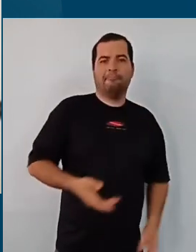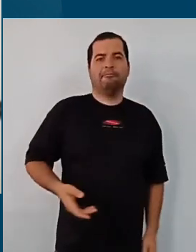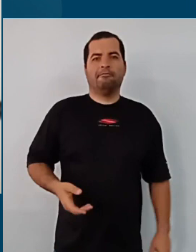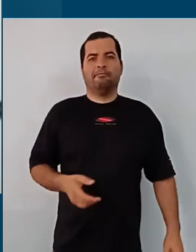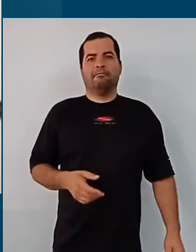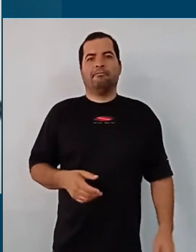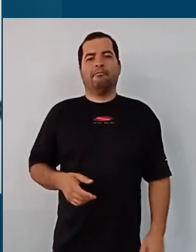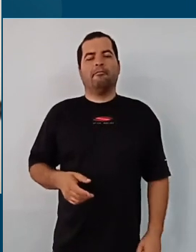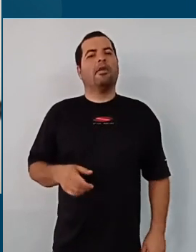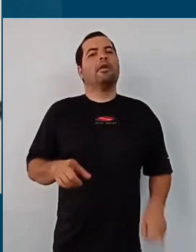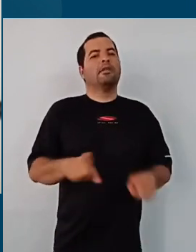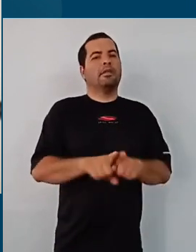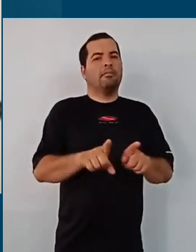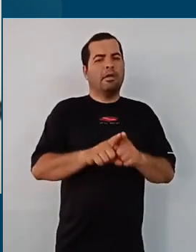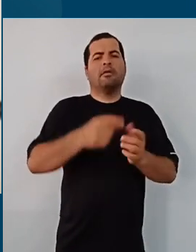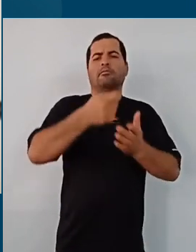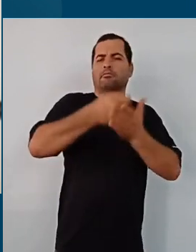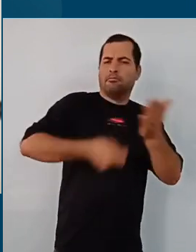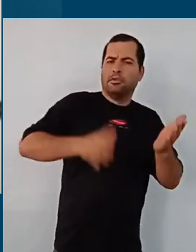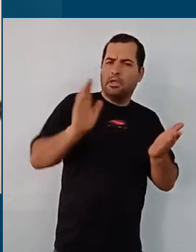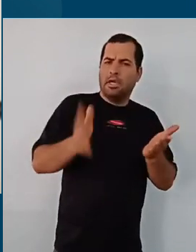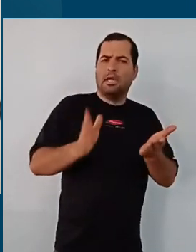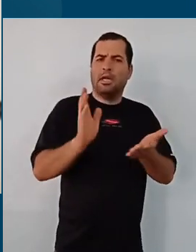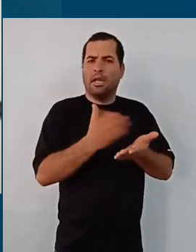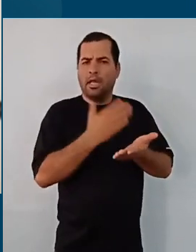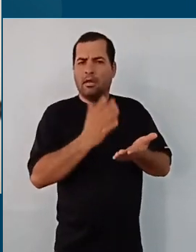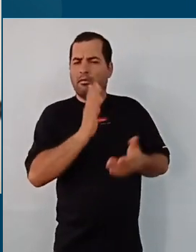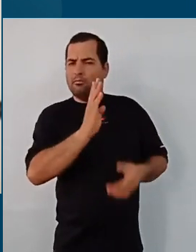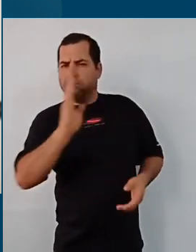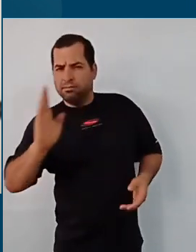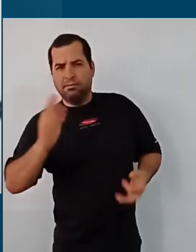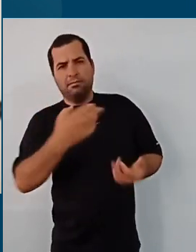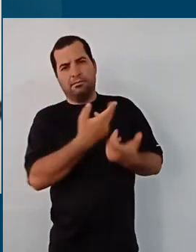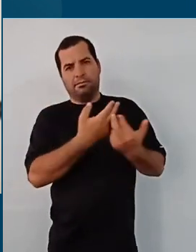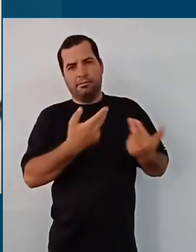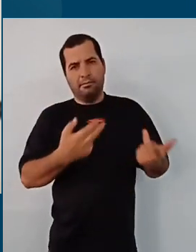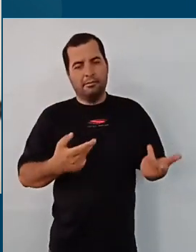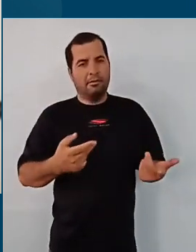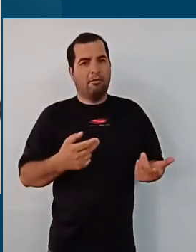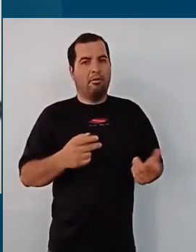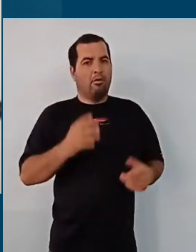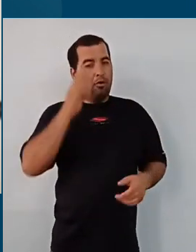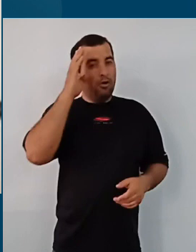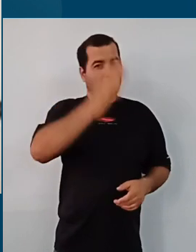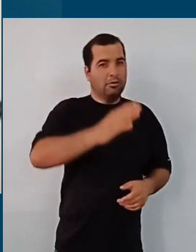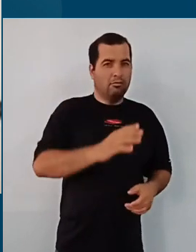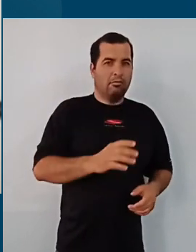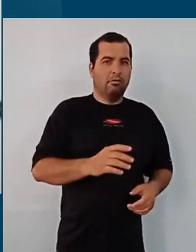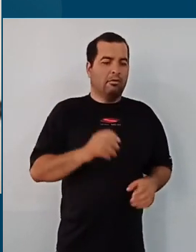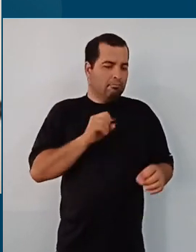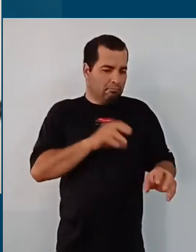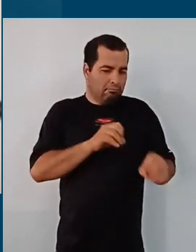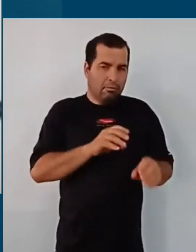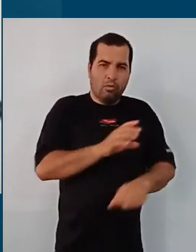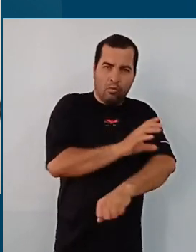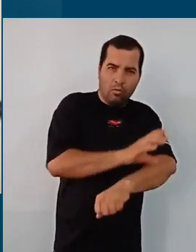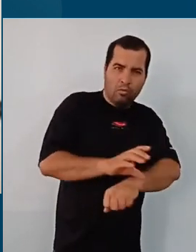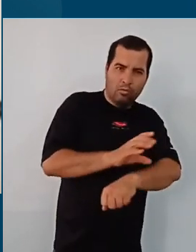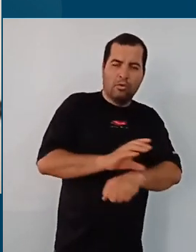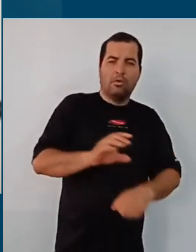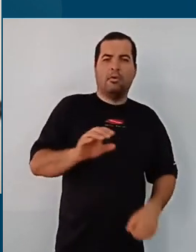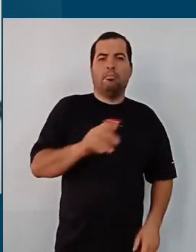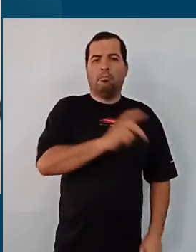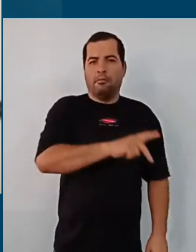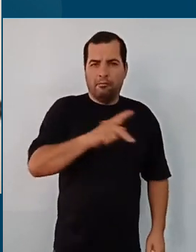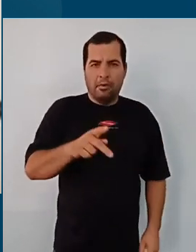professora Marinês também é autora de diversas publicações, como livros didáticos e obras destinadas à formação de professores, em